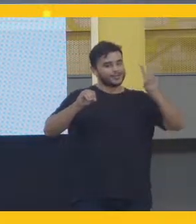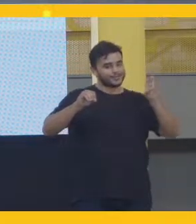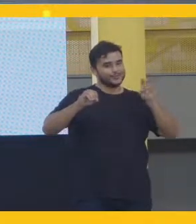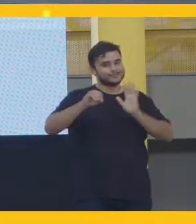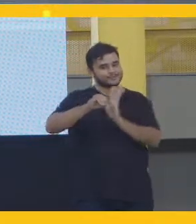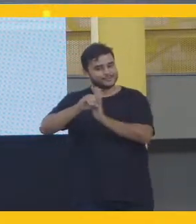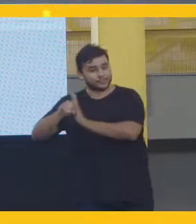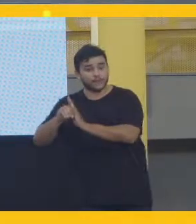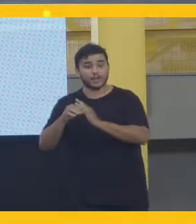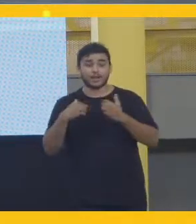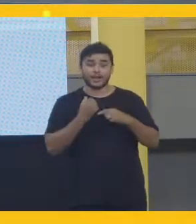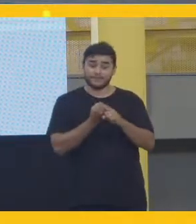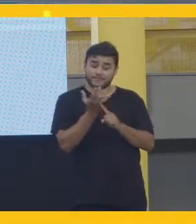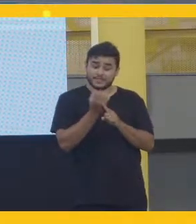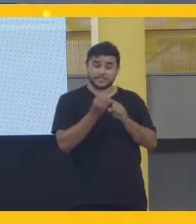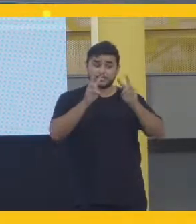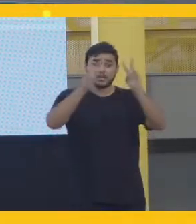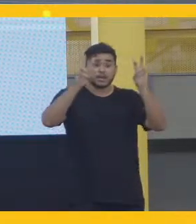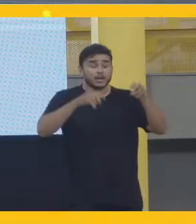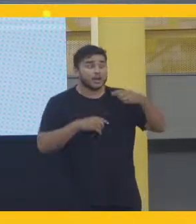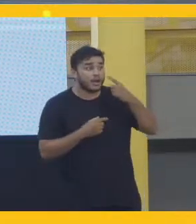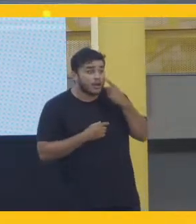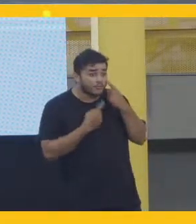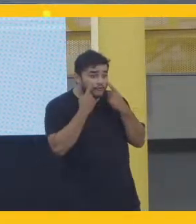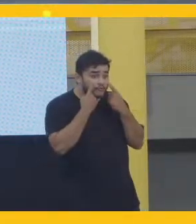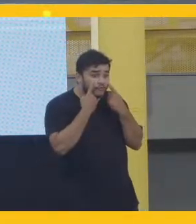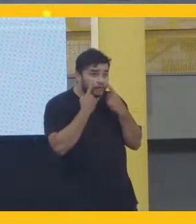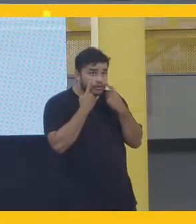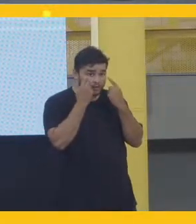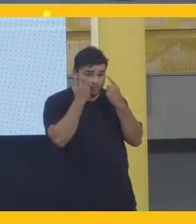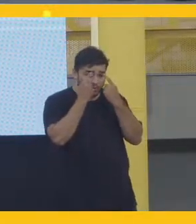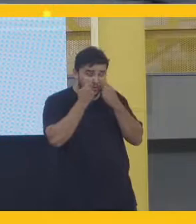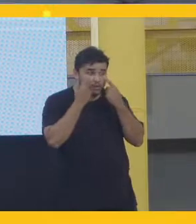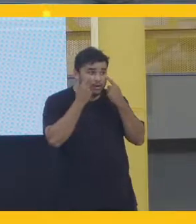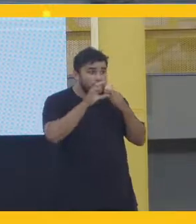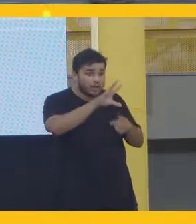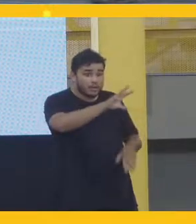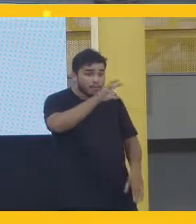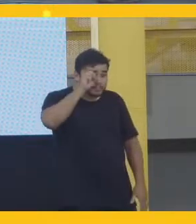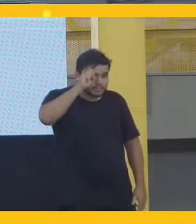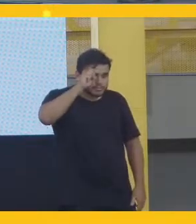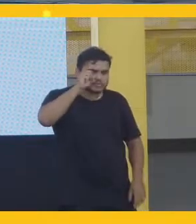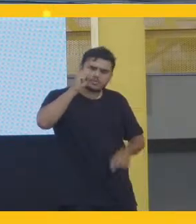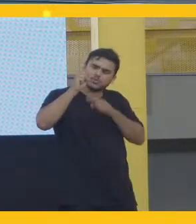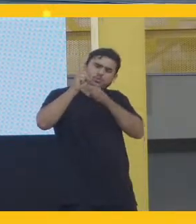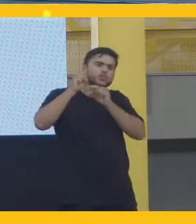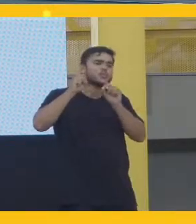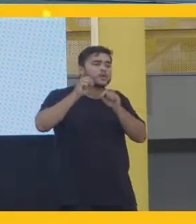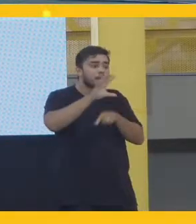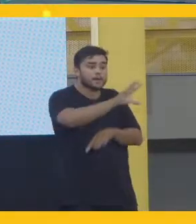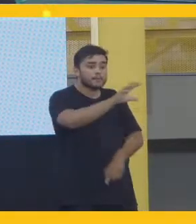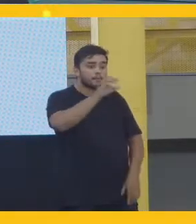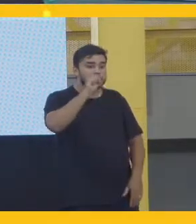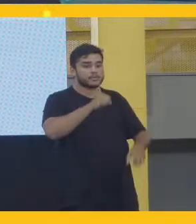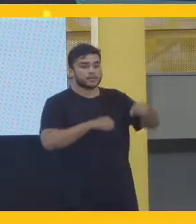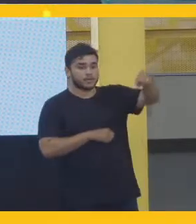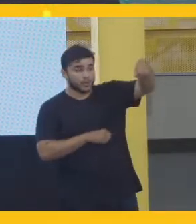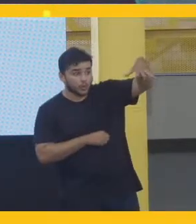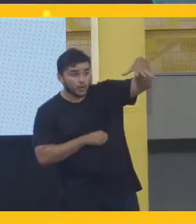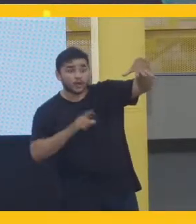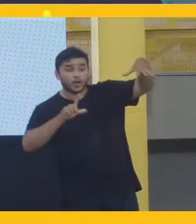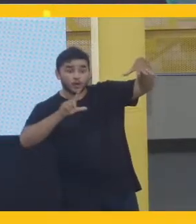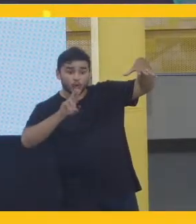que são sensíveis à luz se encontram no fundo do nosso olho, e é ali que fica a tal da